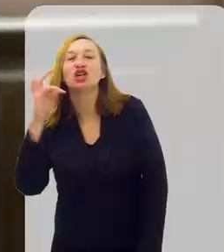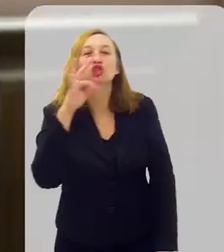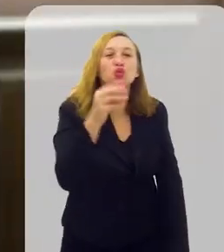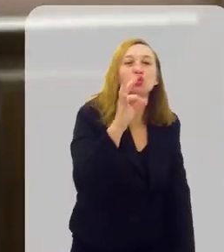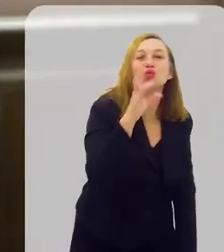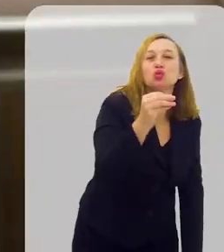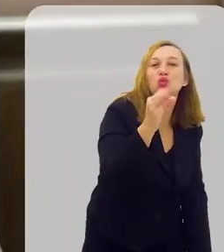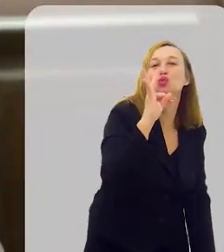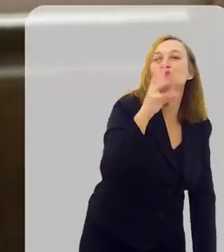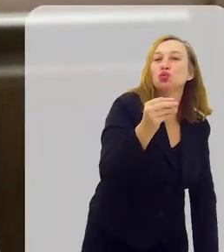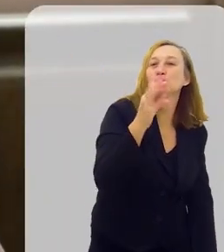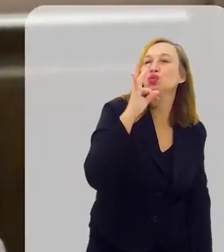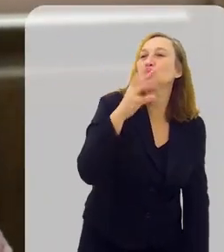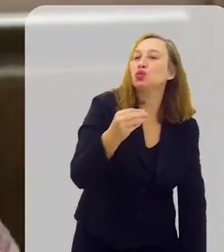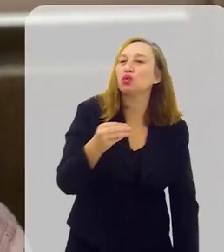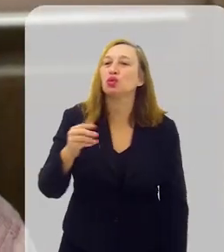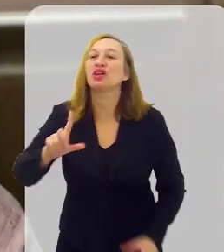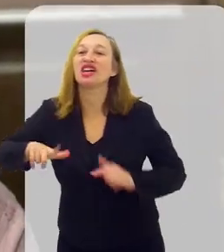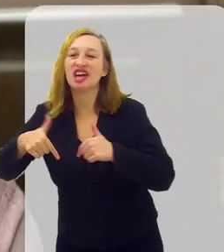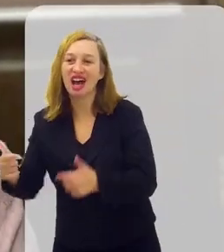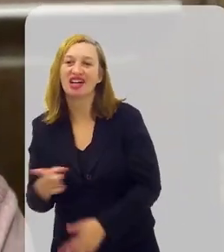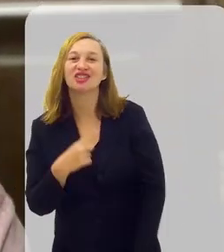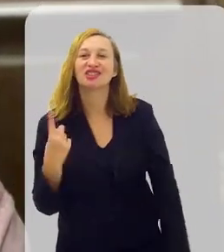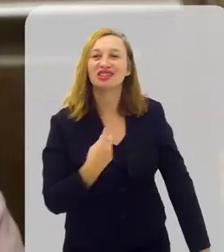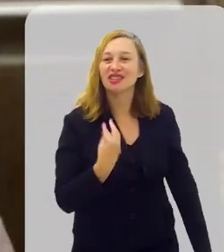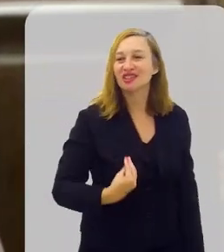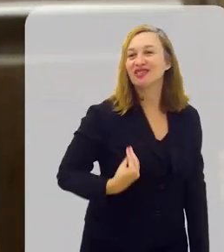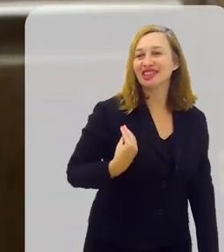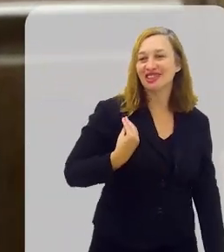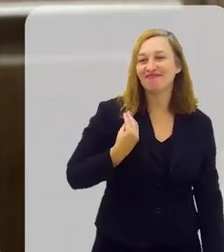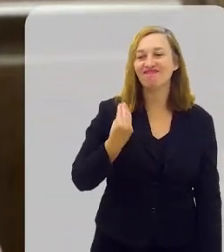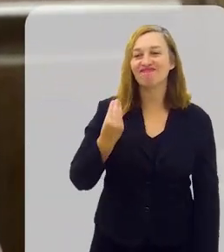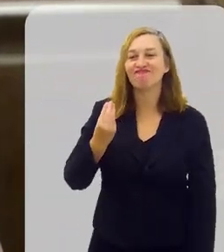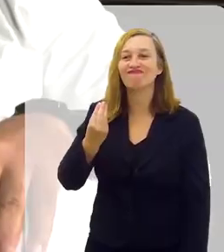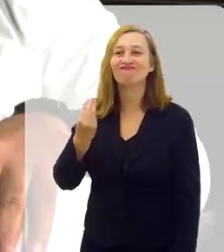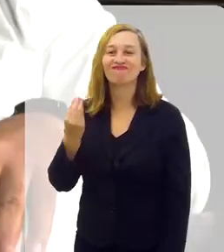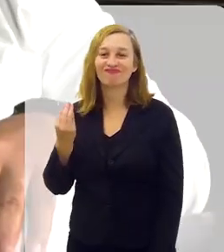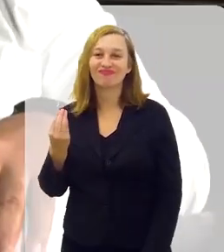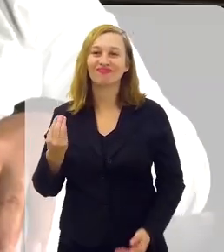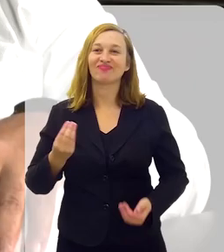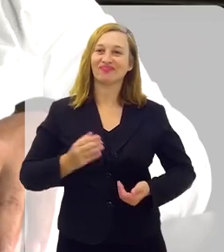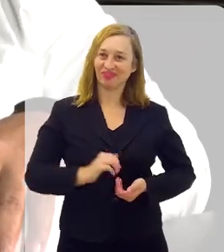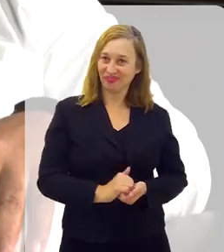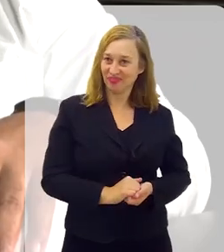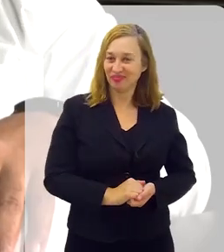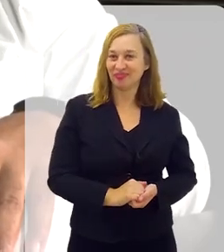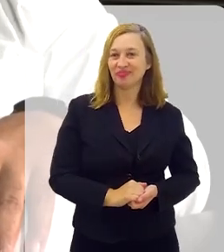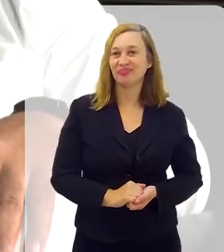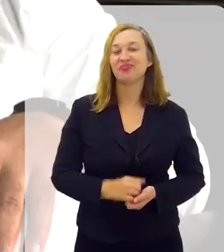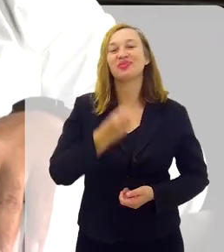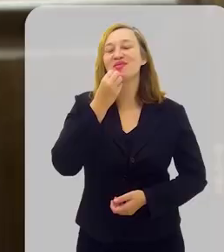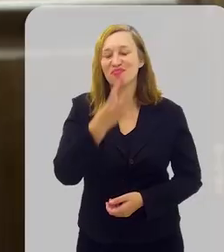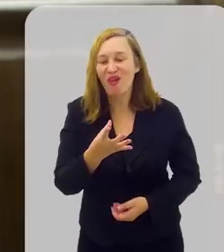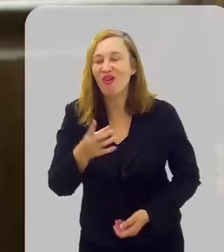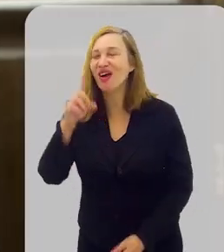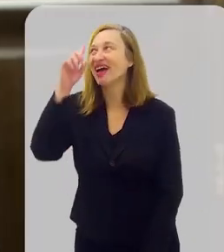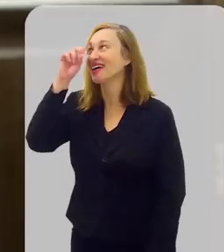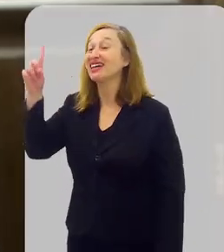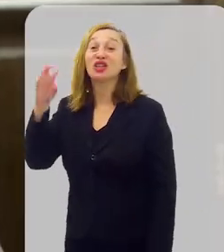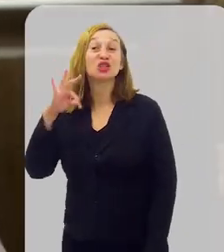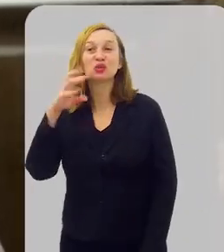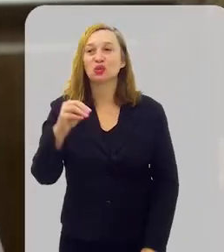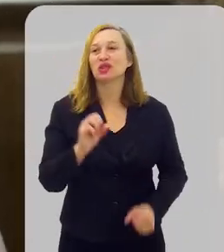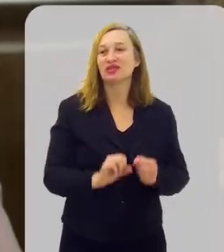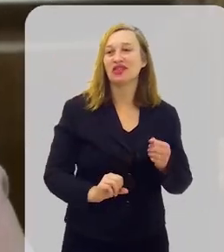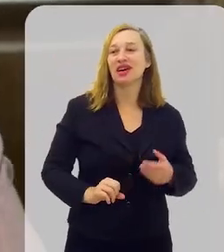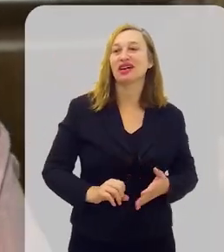Bom é Deus. Coisa linda. Bom, bom, bom. É Deus. E o biquinho, Júlio? E tudo, tudo, tudo, tudo que Ele